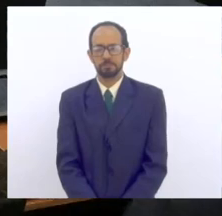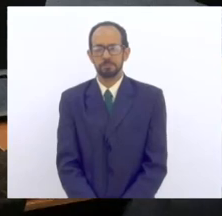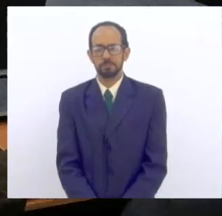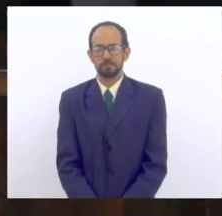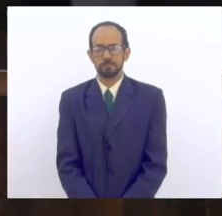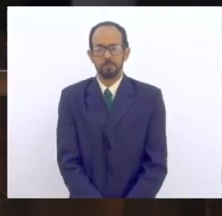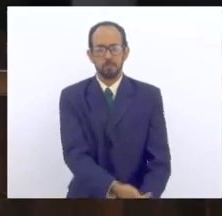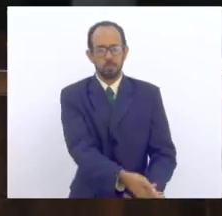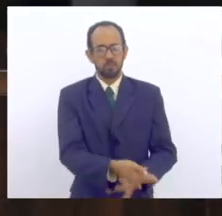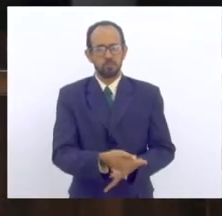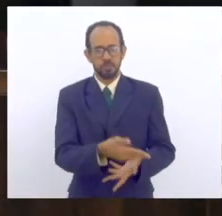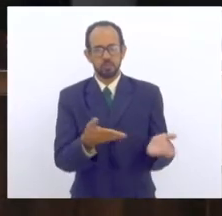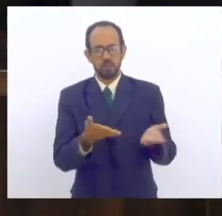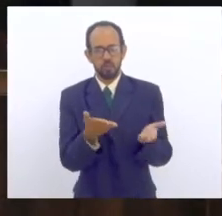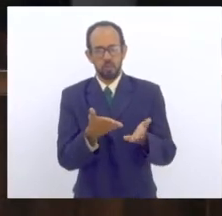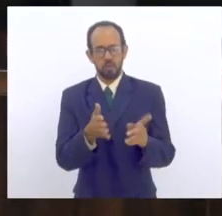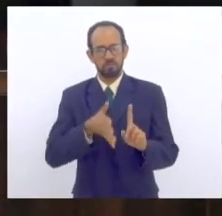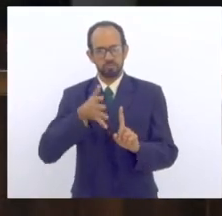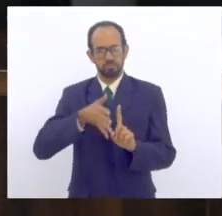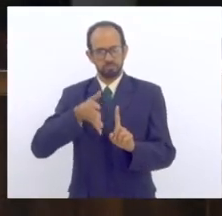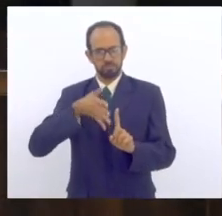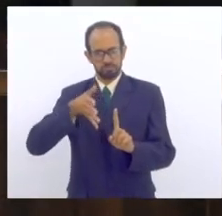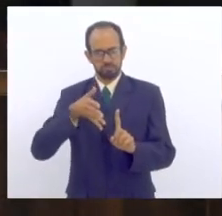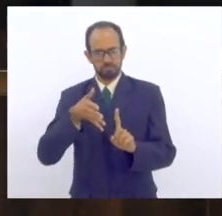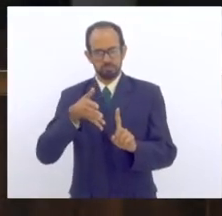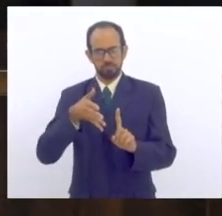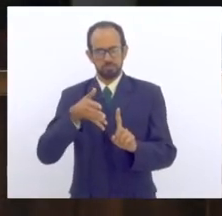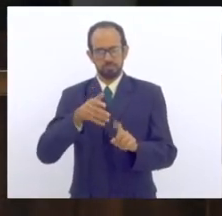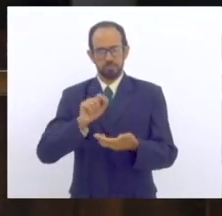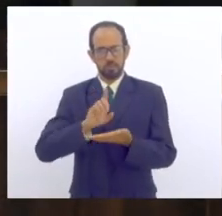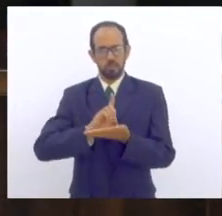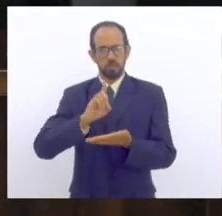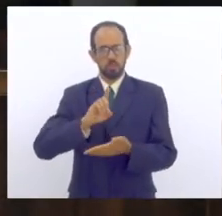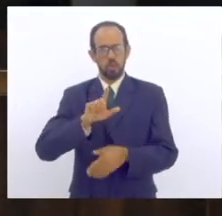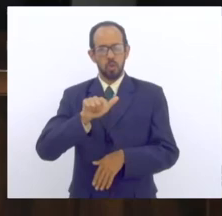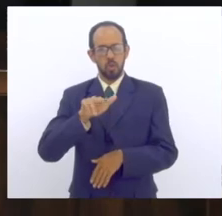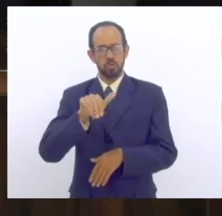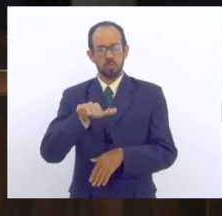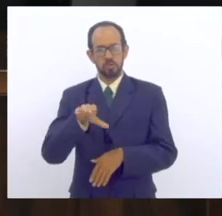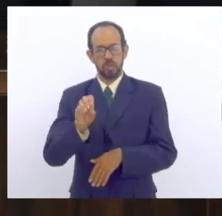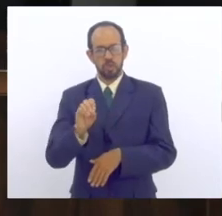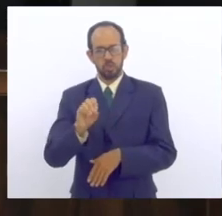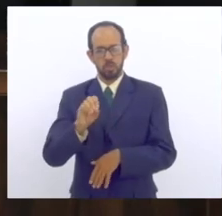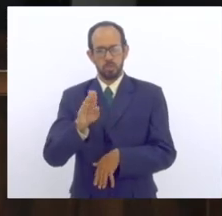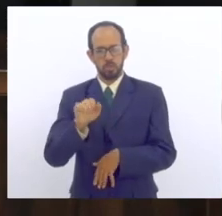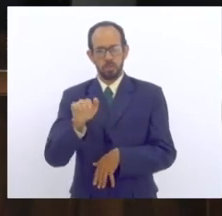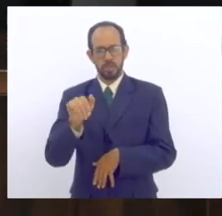convido para fazer uso da fala doutor Luciano Bandeira